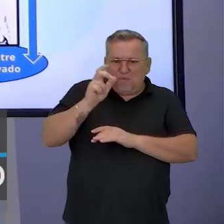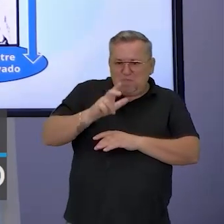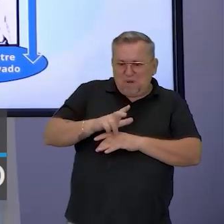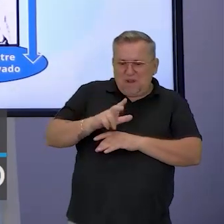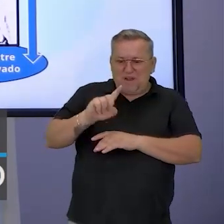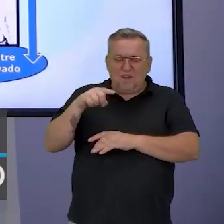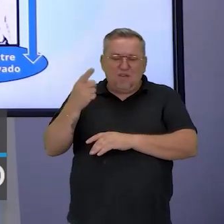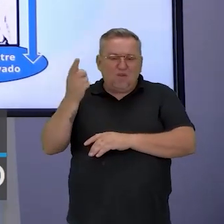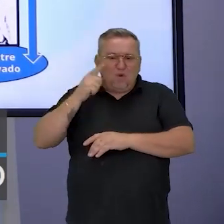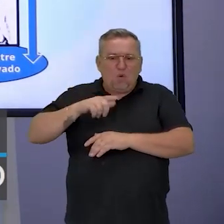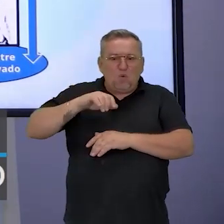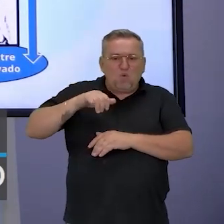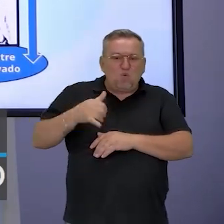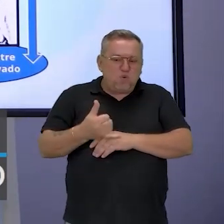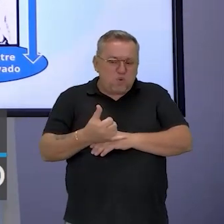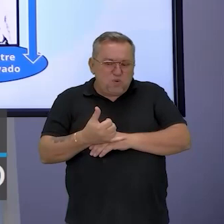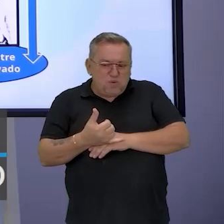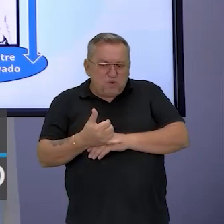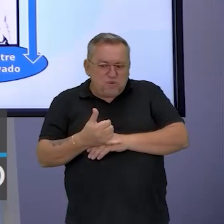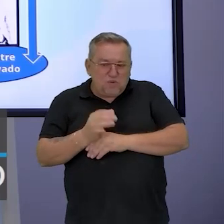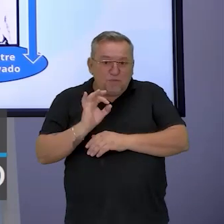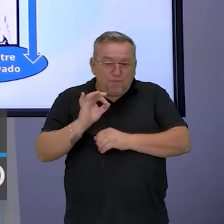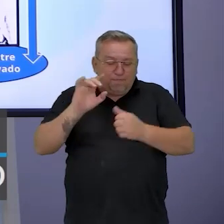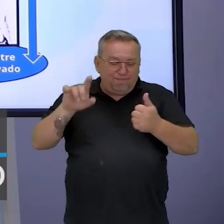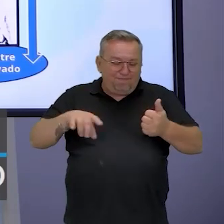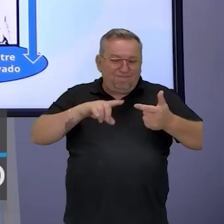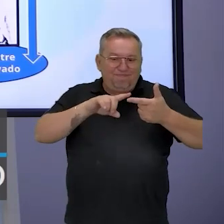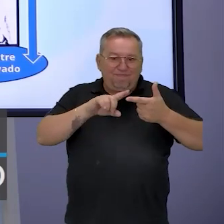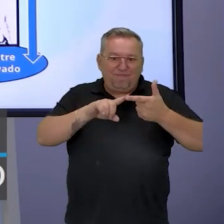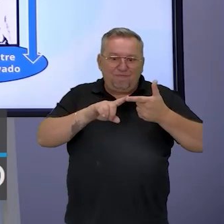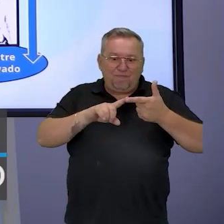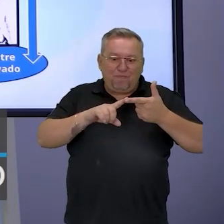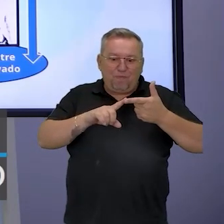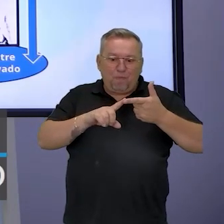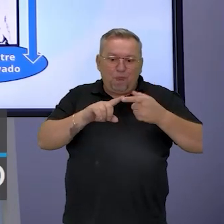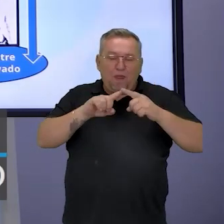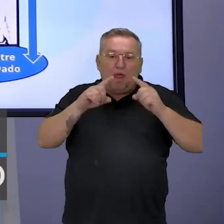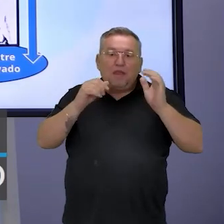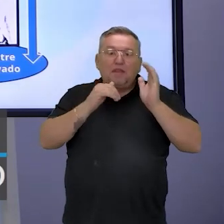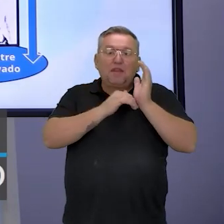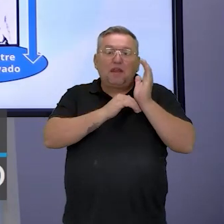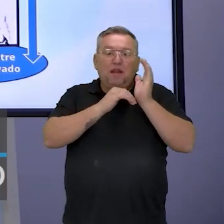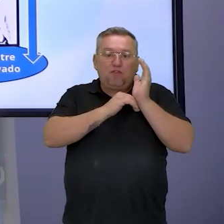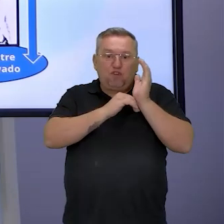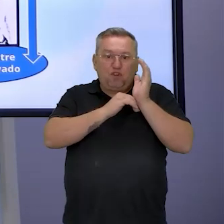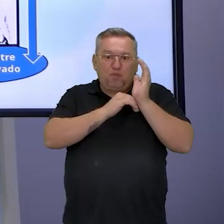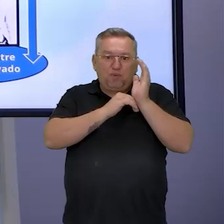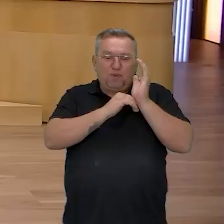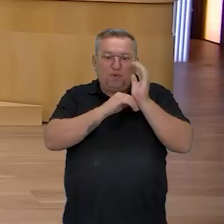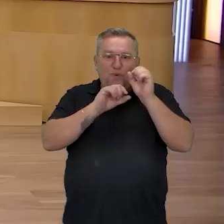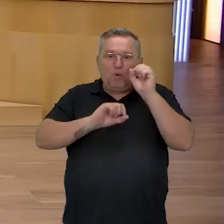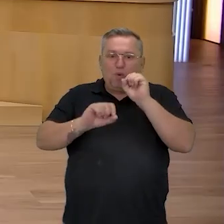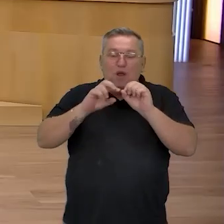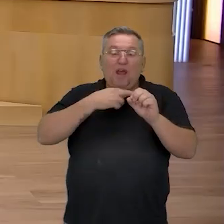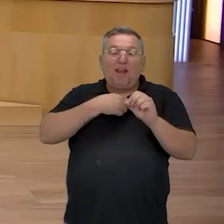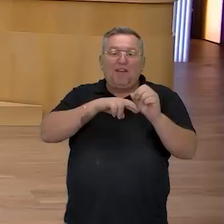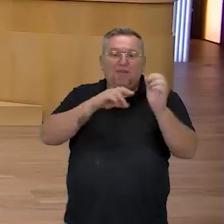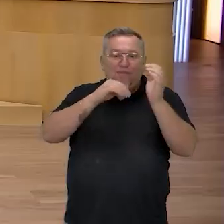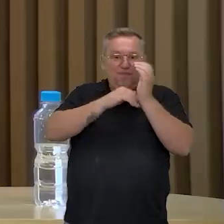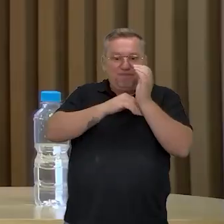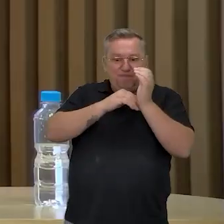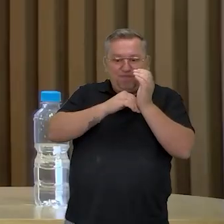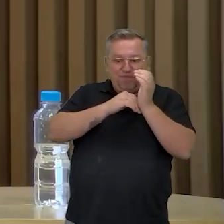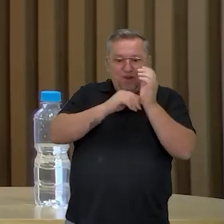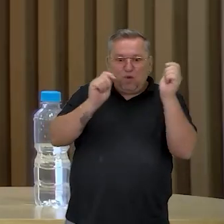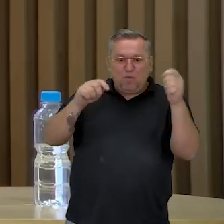a gente dá o famoso jeitinho. A segunda, sincretismo. Mafê, você quer traduzir para nós? O que é sincretismo? Sincretismo a gente